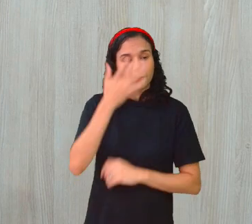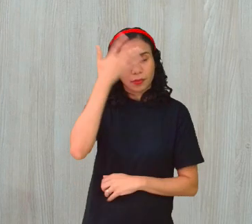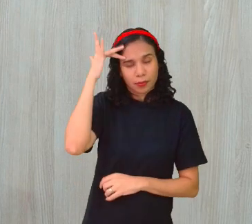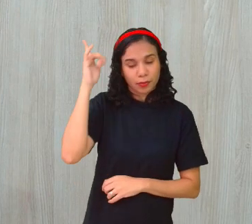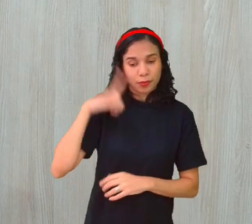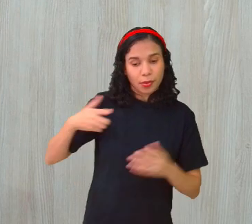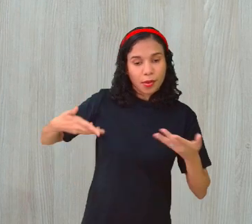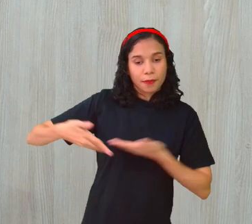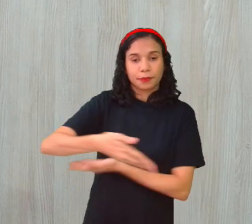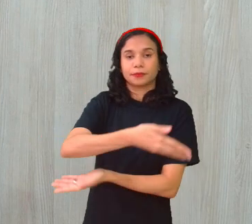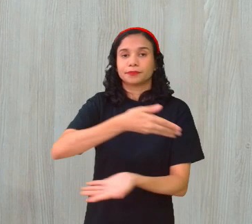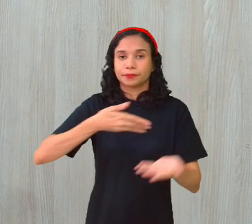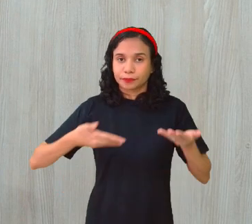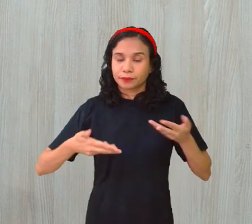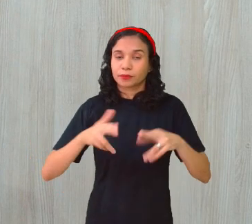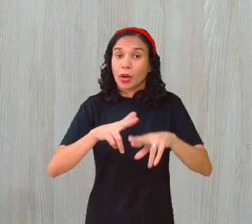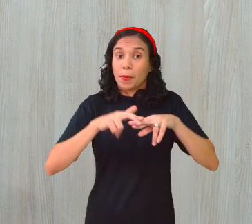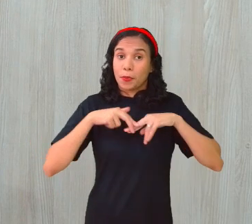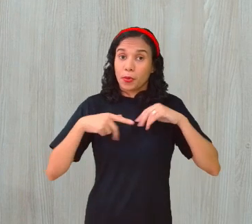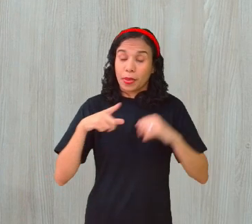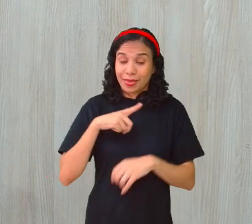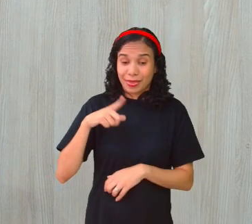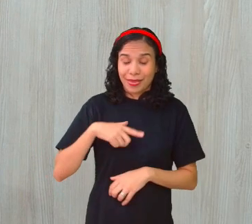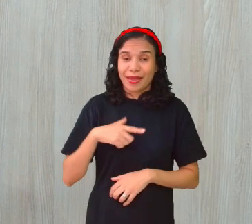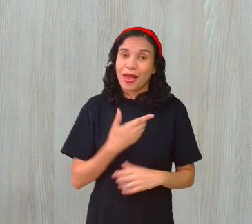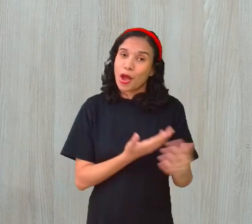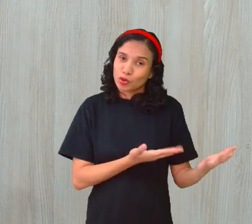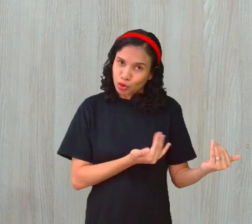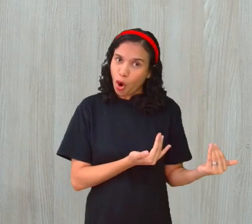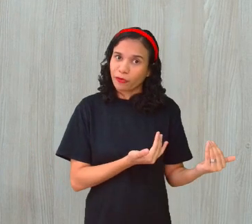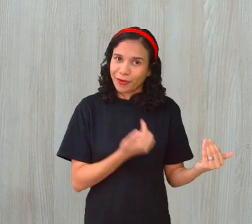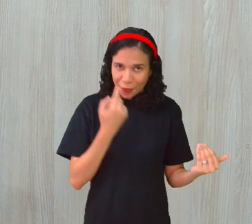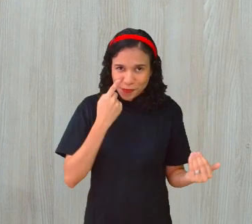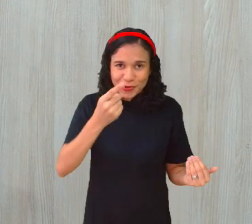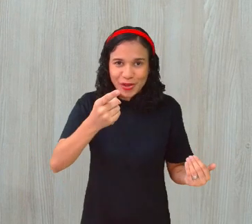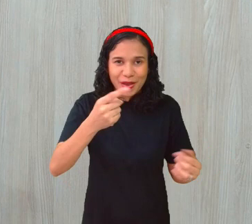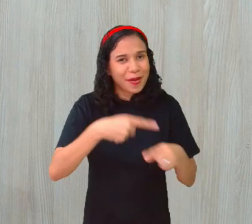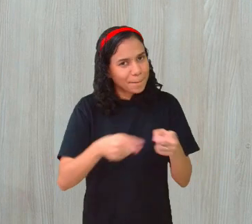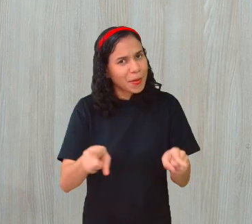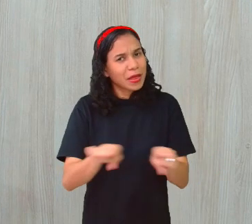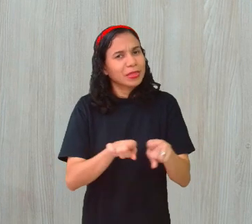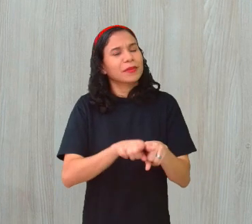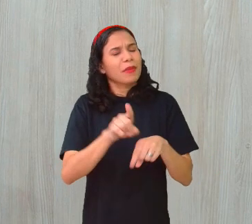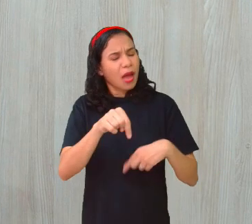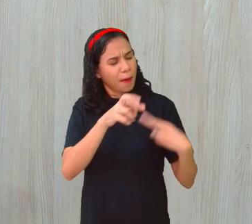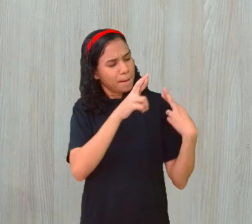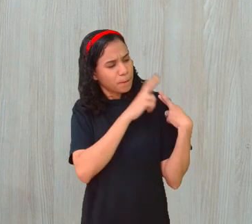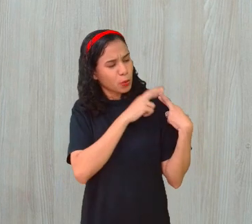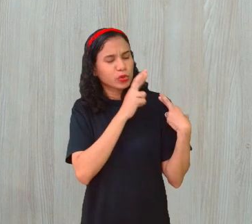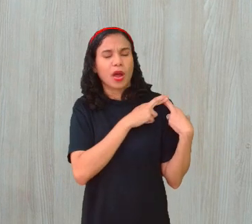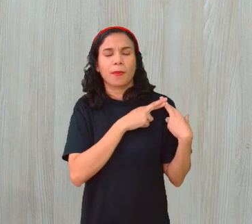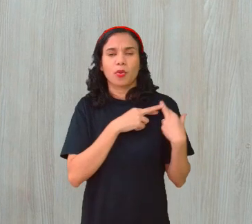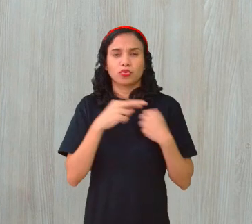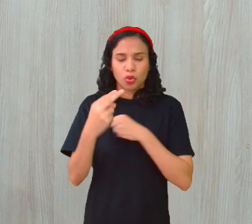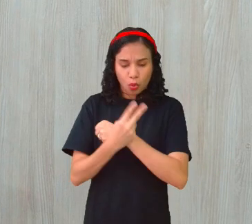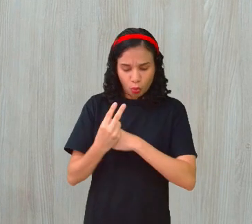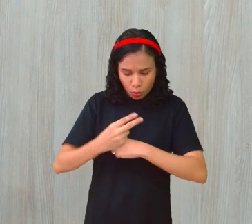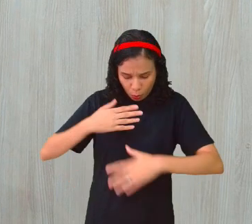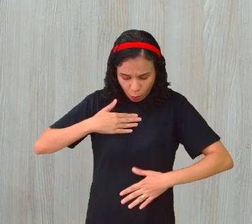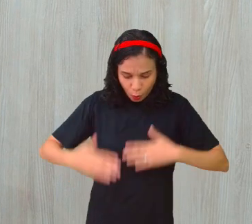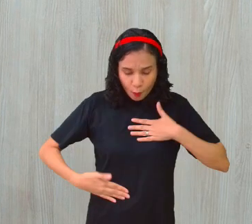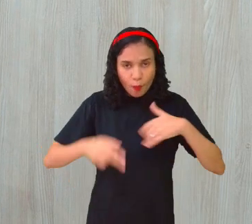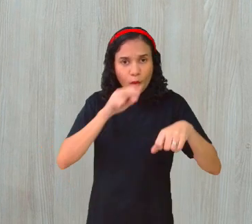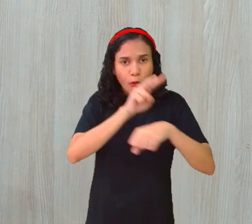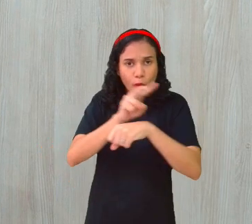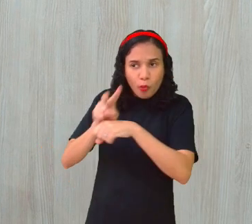também transitando. Então, mesmo sendo tão jovem, a responsabilidade aí de cuidar do seu corpo e cuidar também de quem